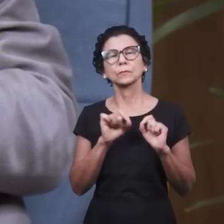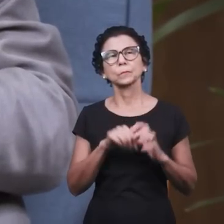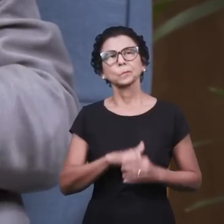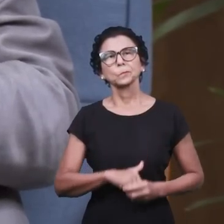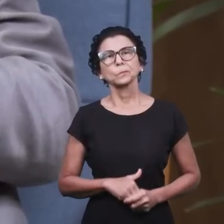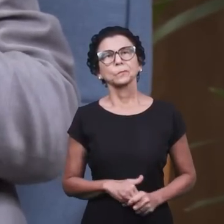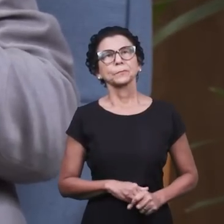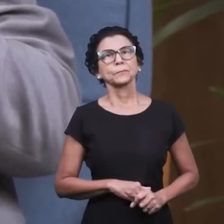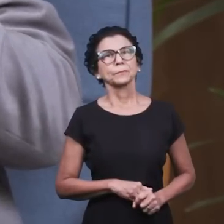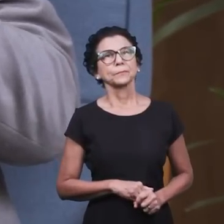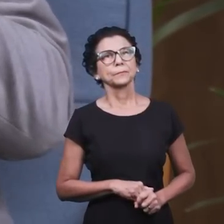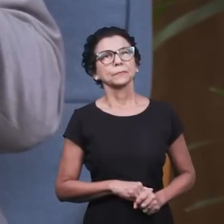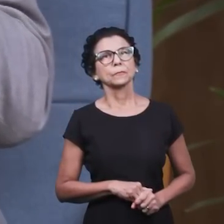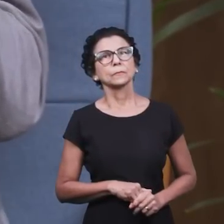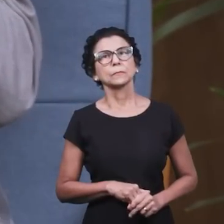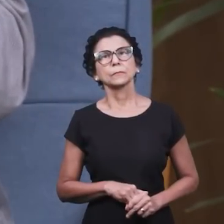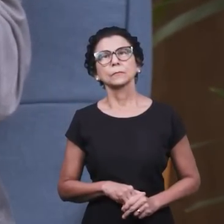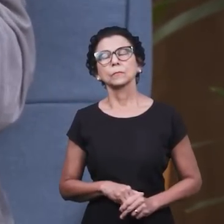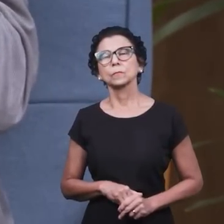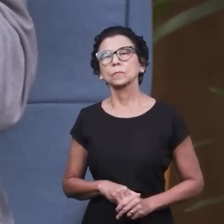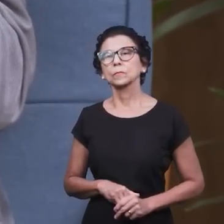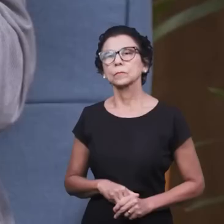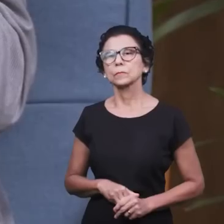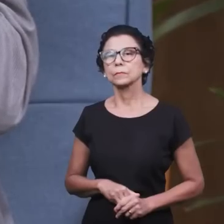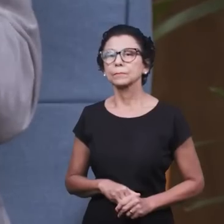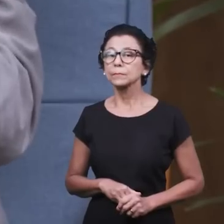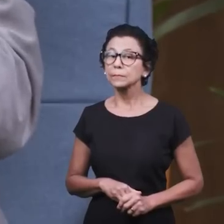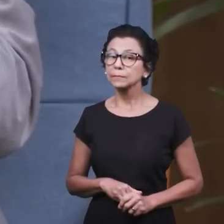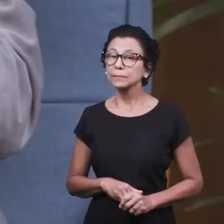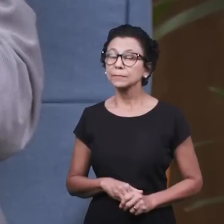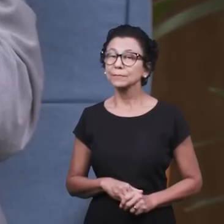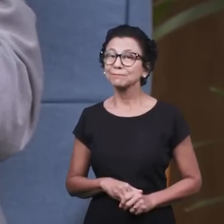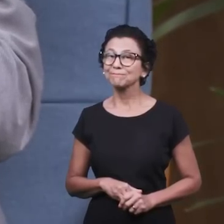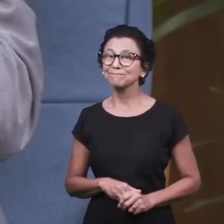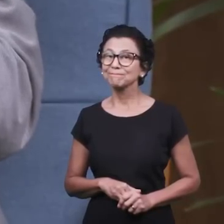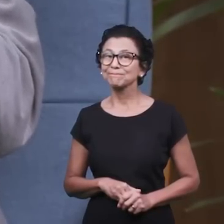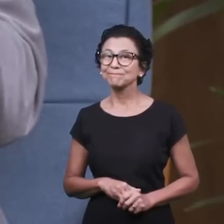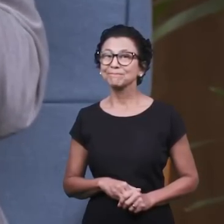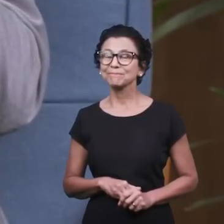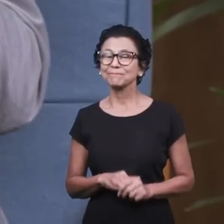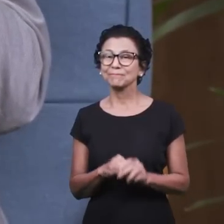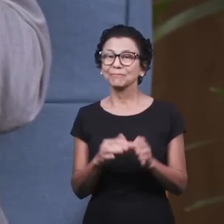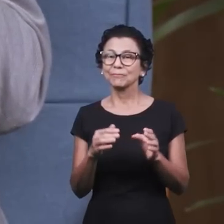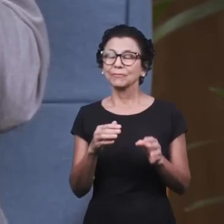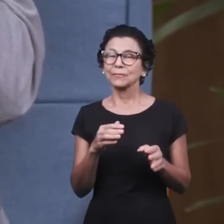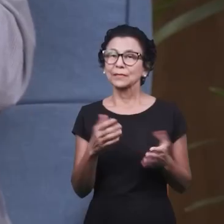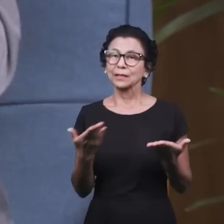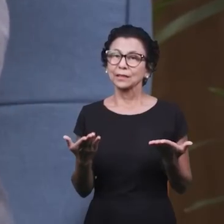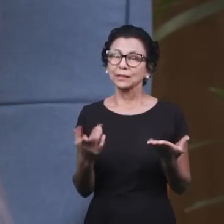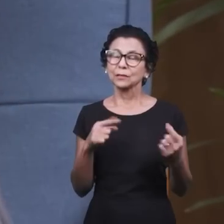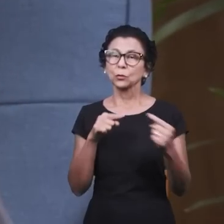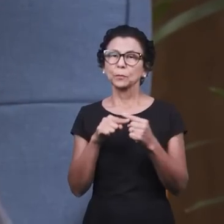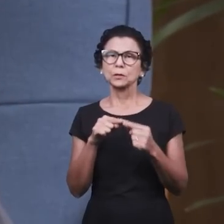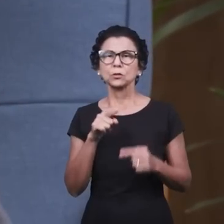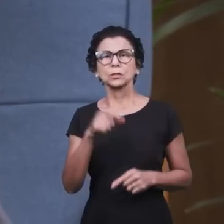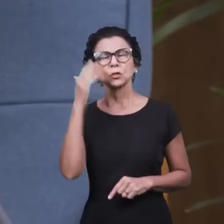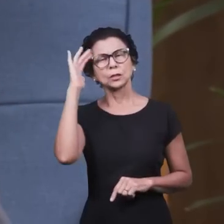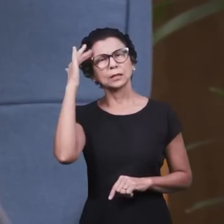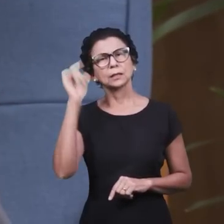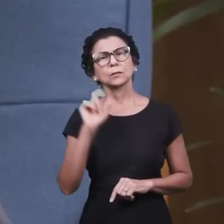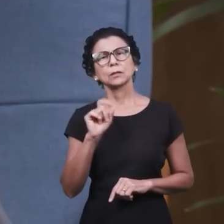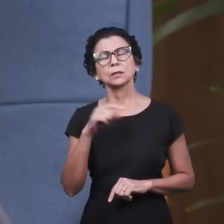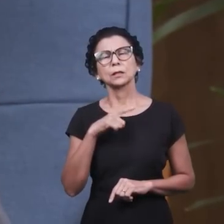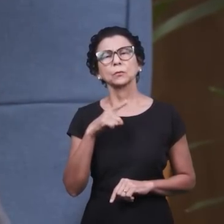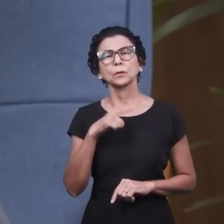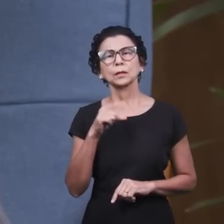entender que há um tempo. Amém. Quer dizer, o objetivo vocês já